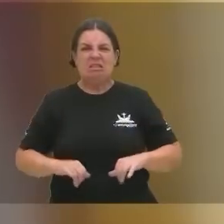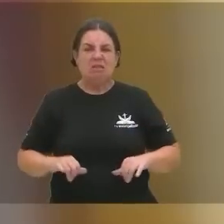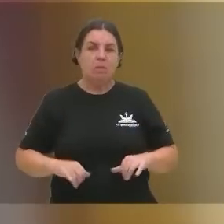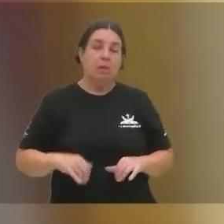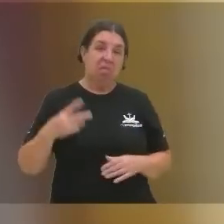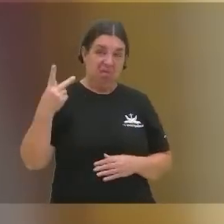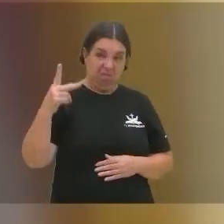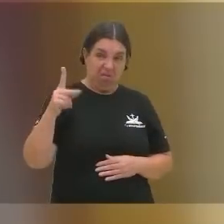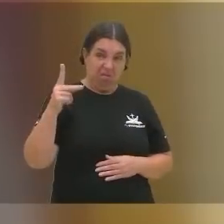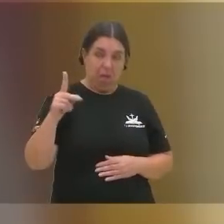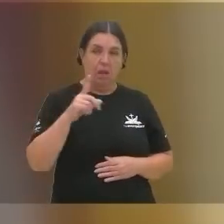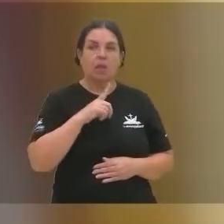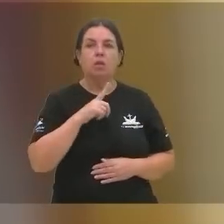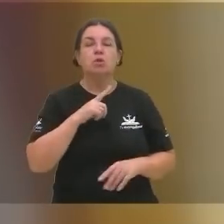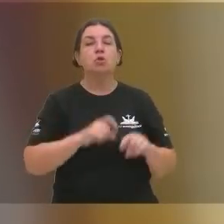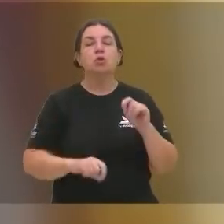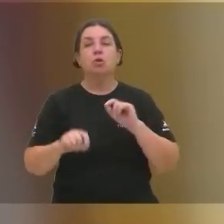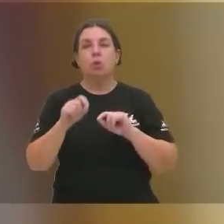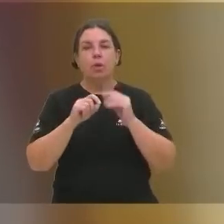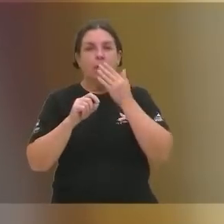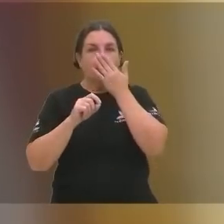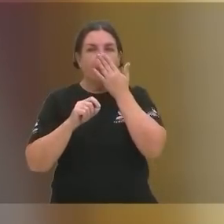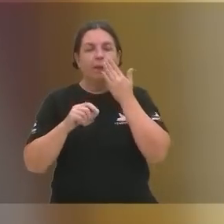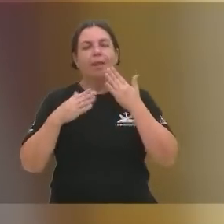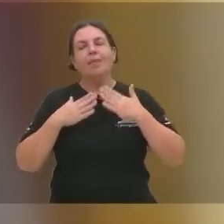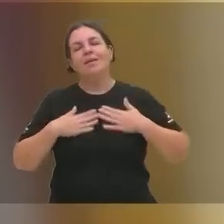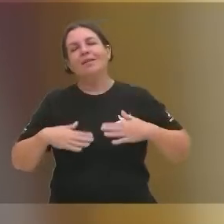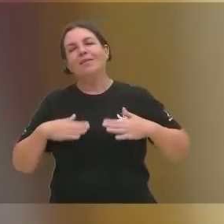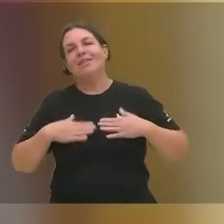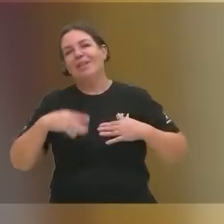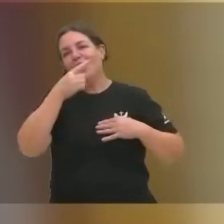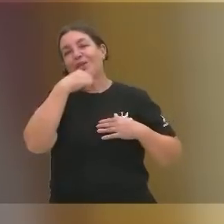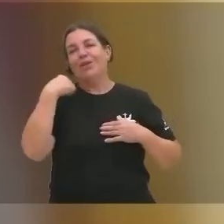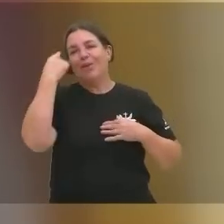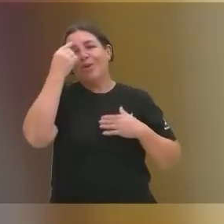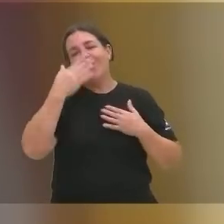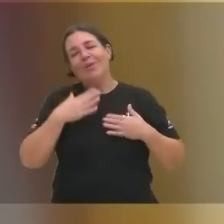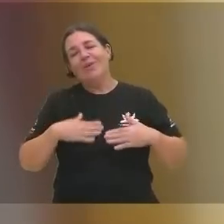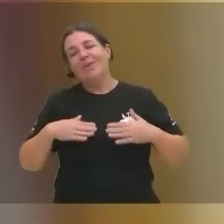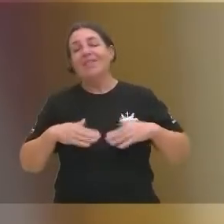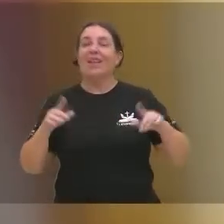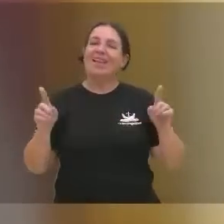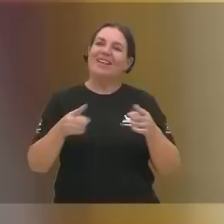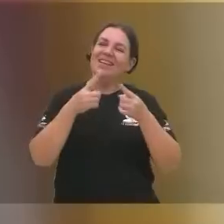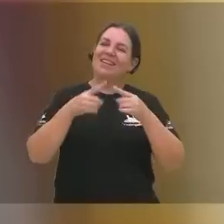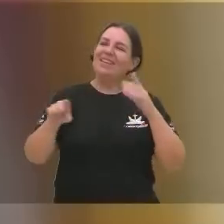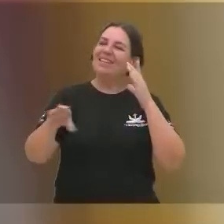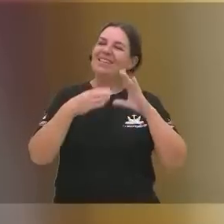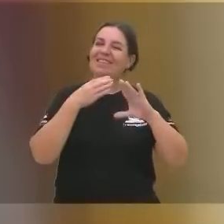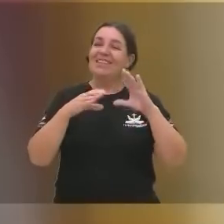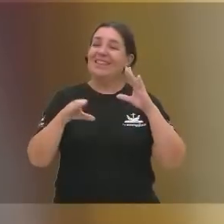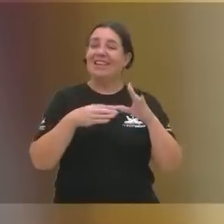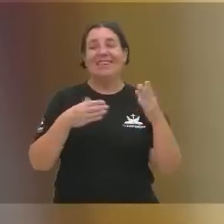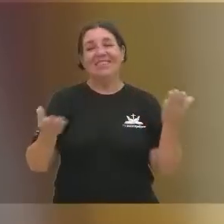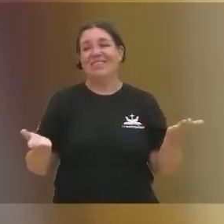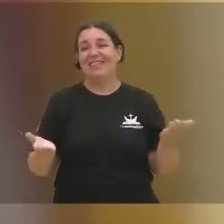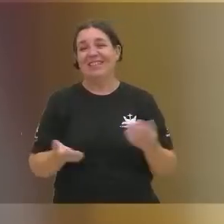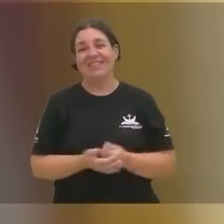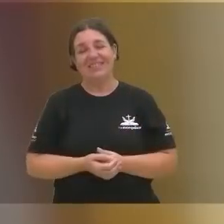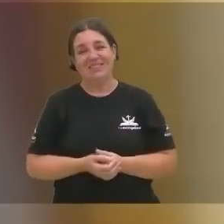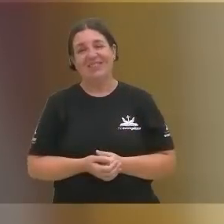ela tinha uma serenidade no rosto e cantava hinos ao Senhor